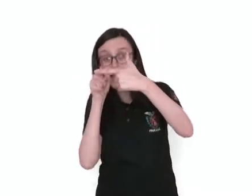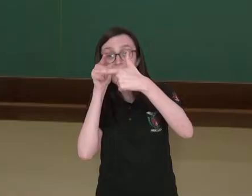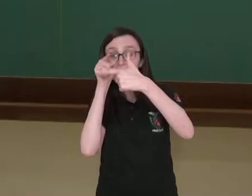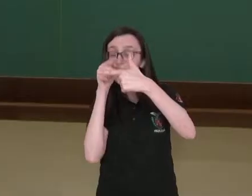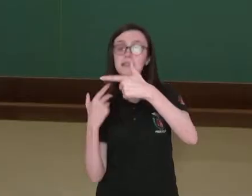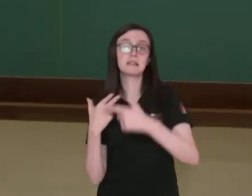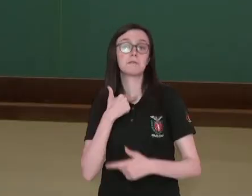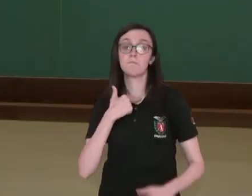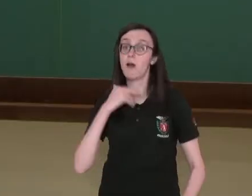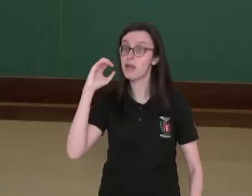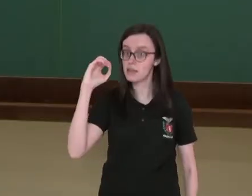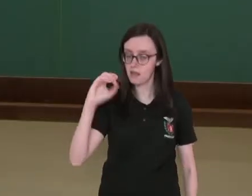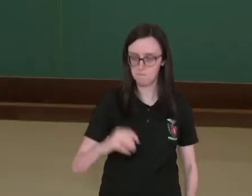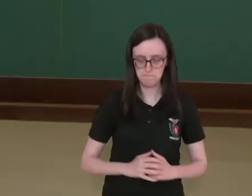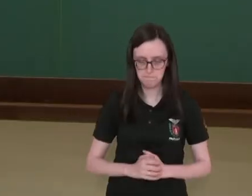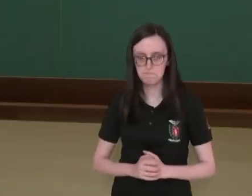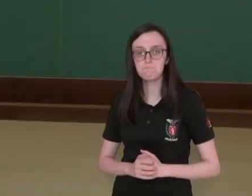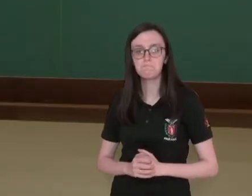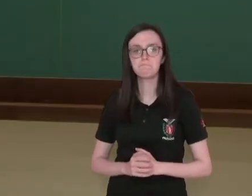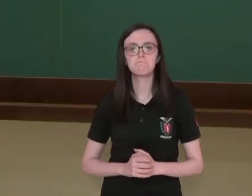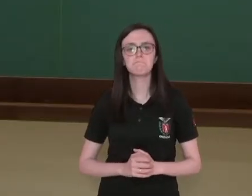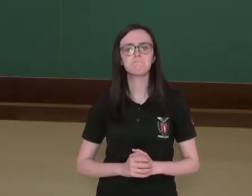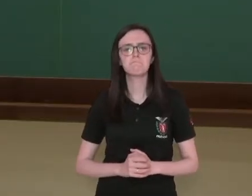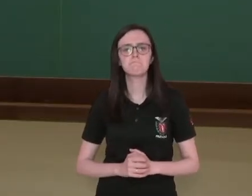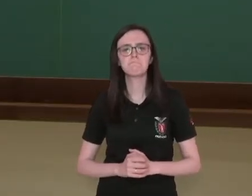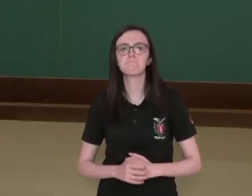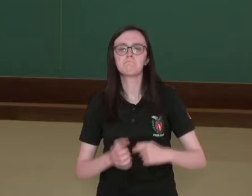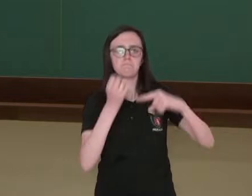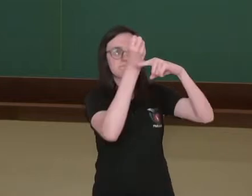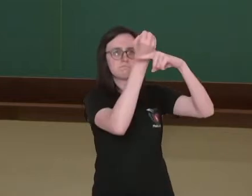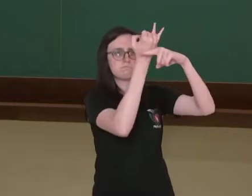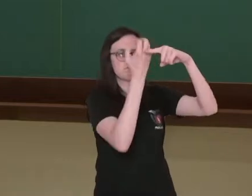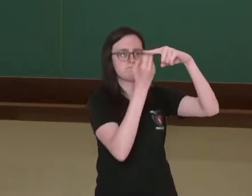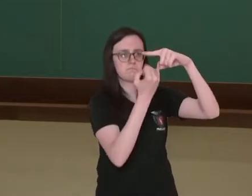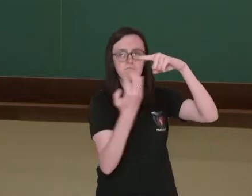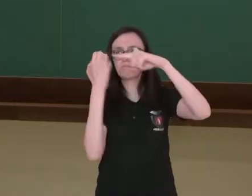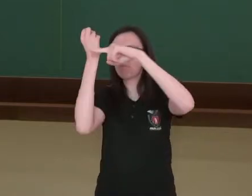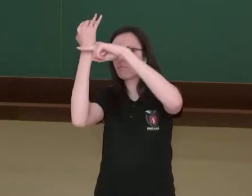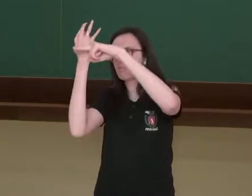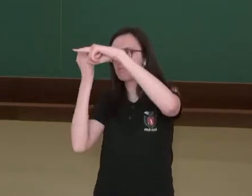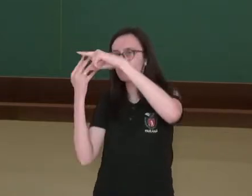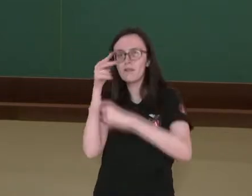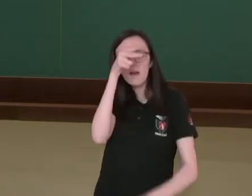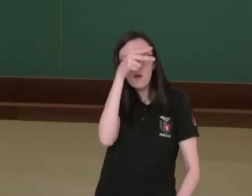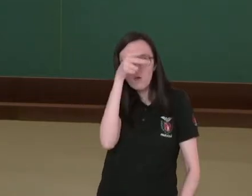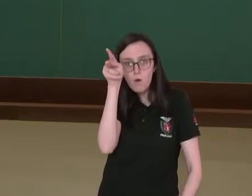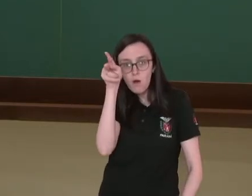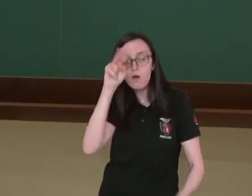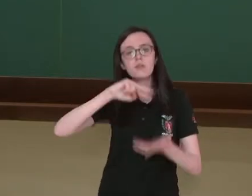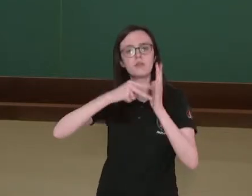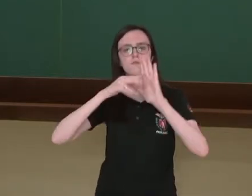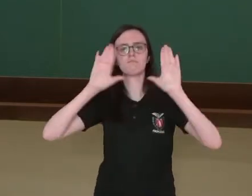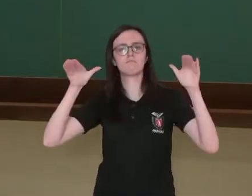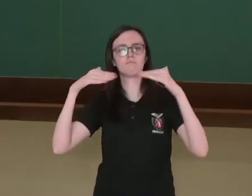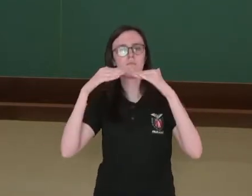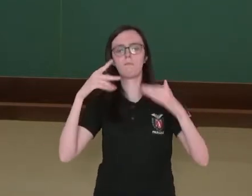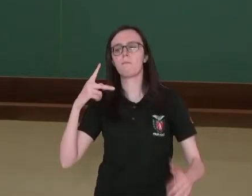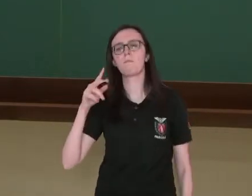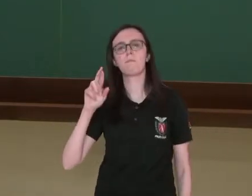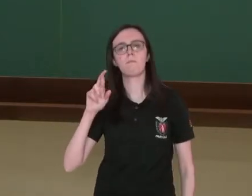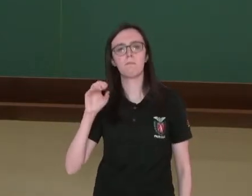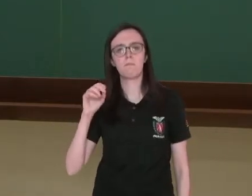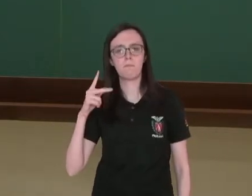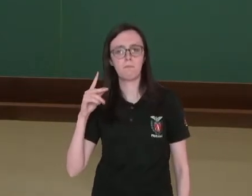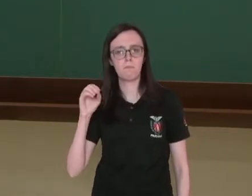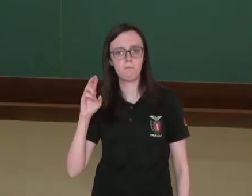zero. A igualdade entre duas razões é denominada proporção, que é exatamente o